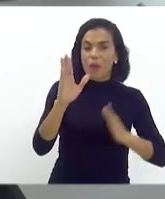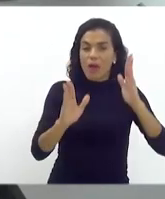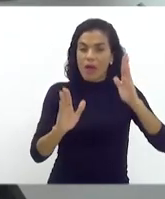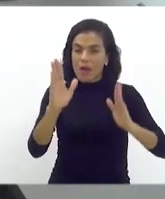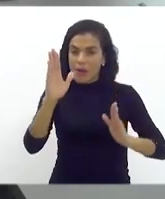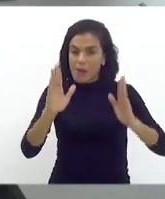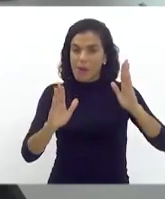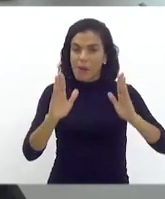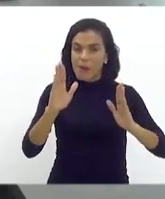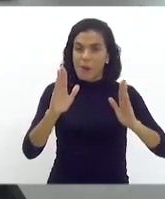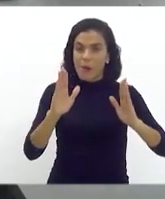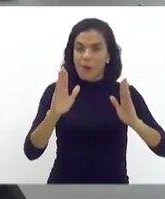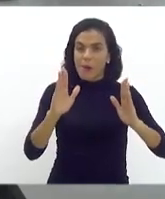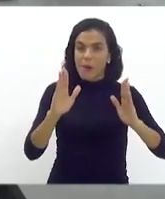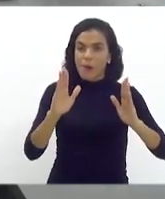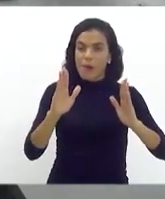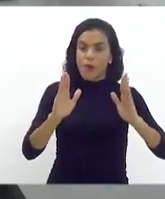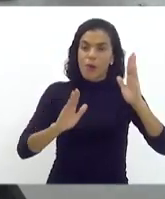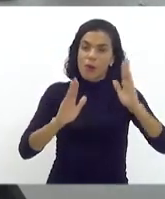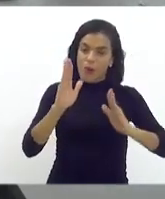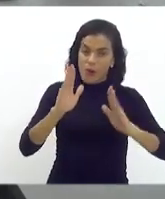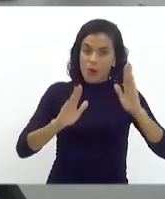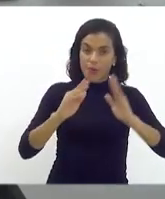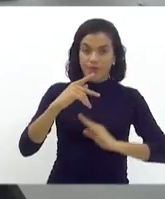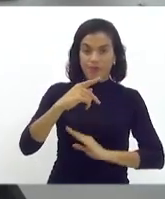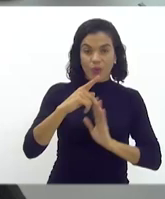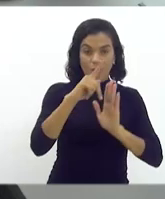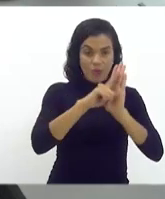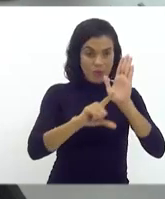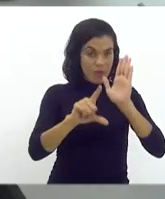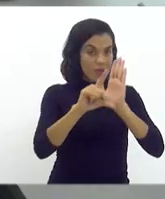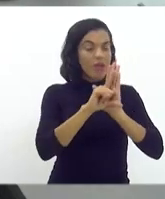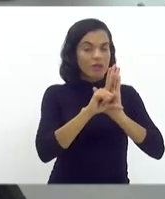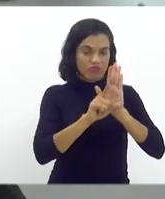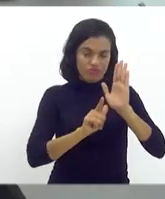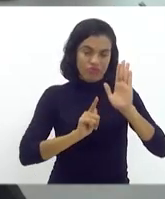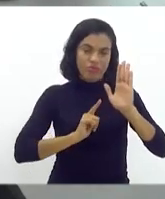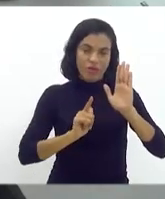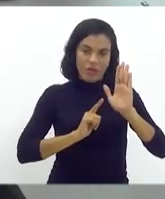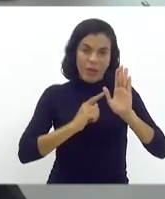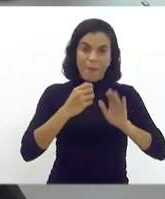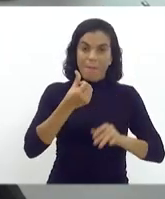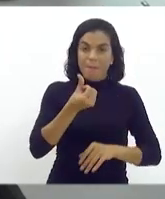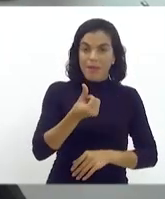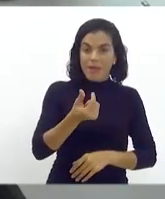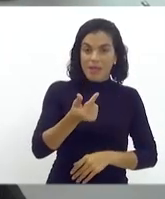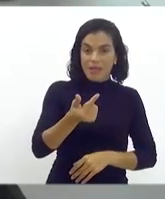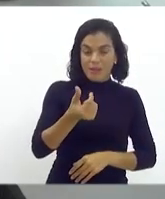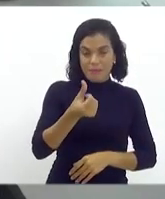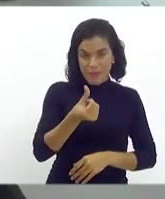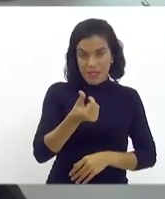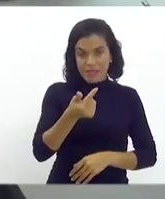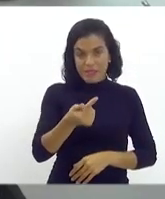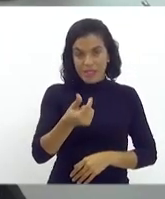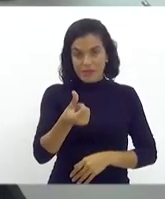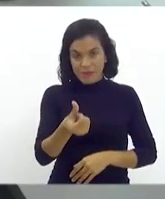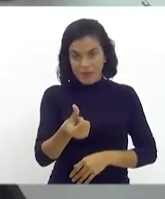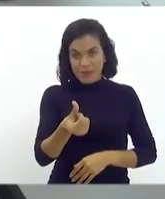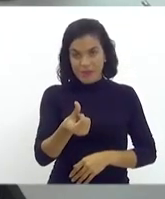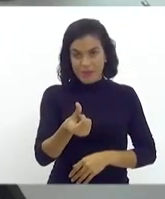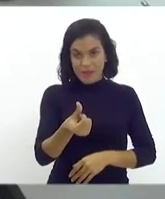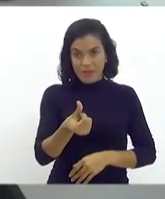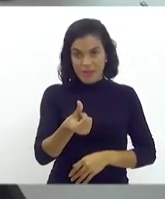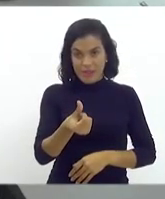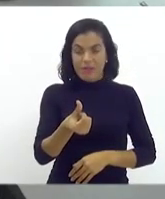é do que consta do pl existe um projeto de lei a meia sete e meia para